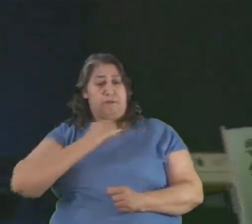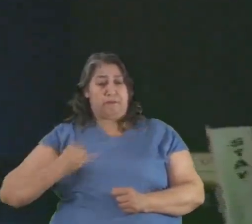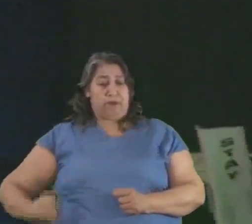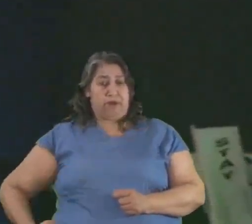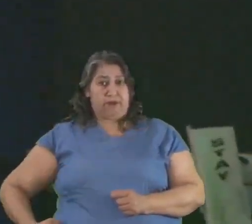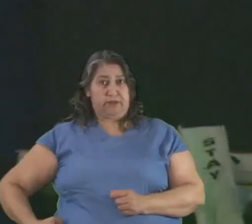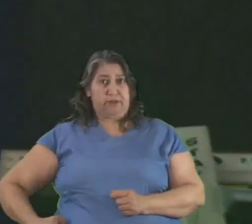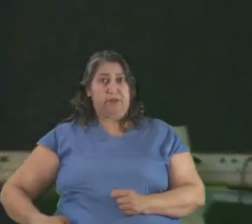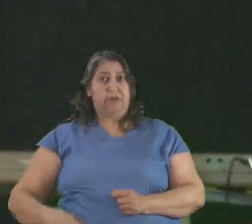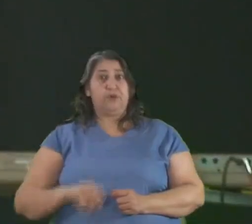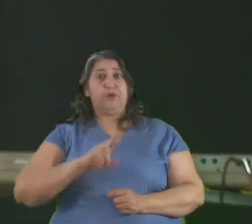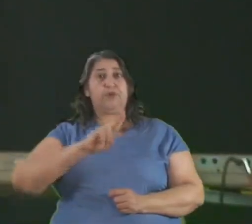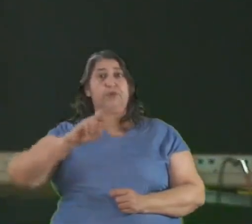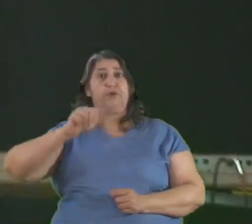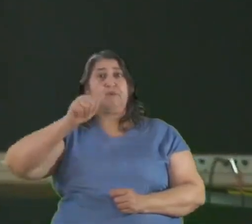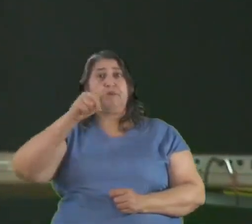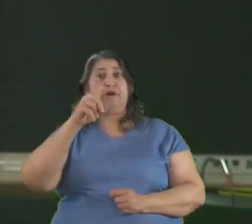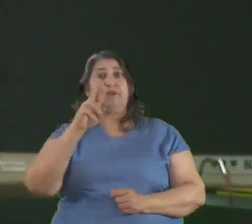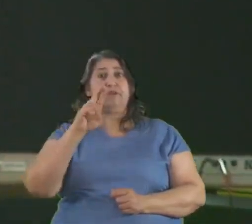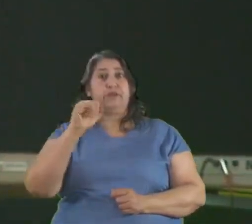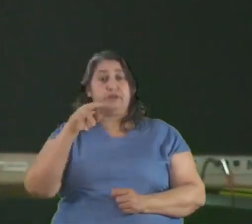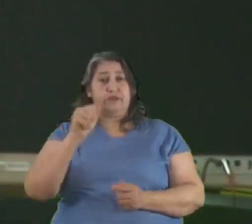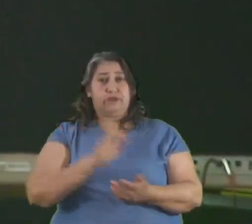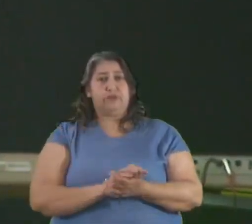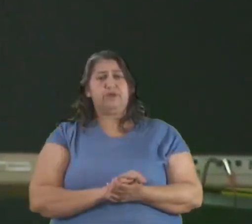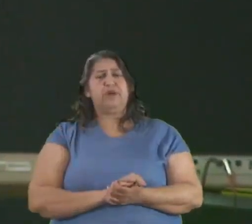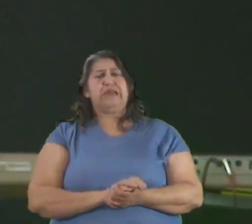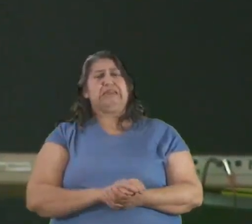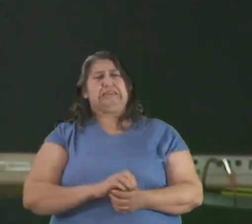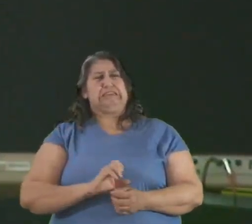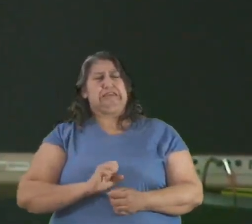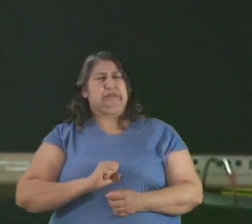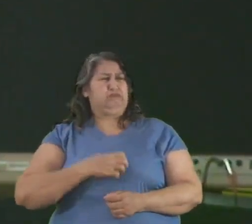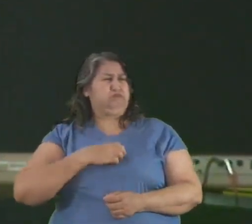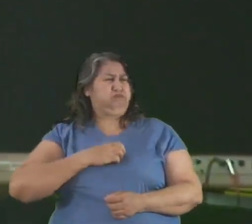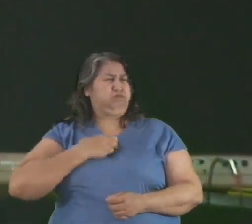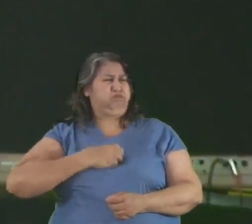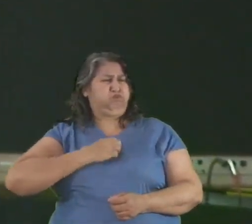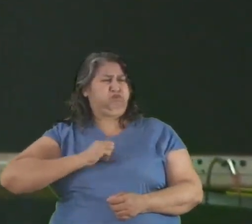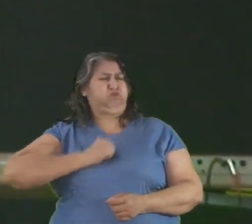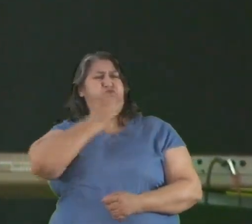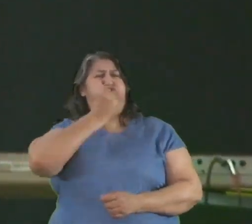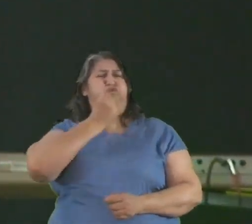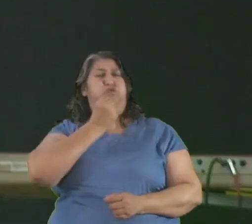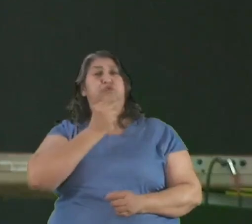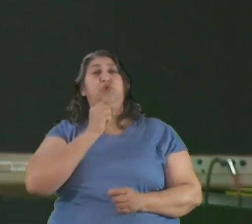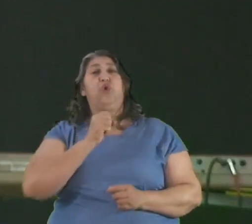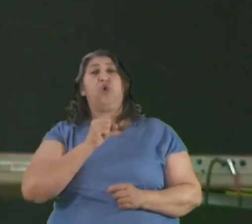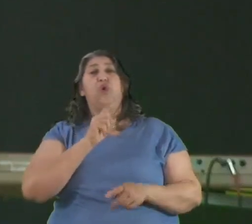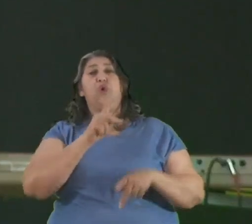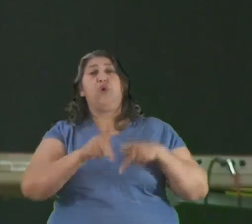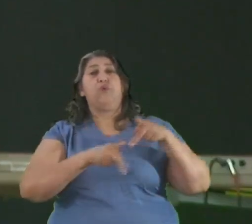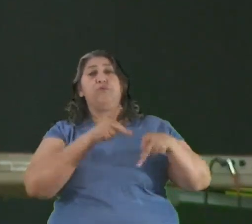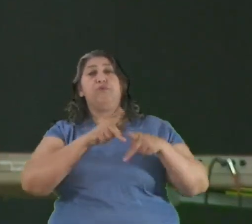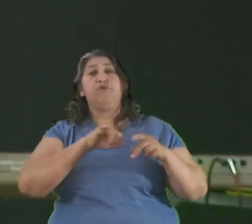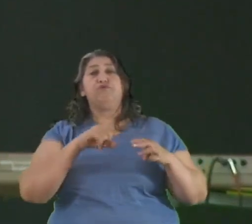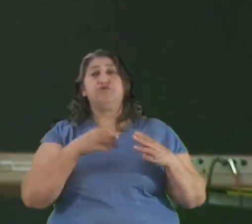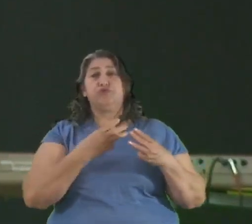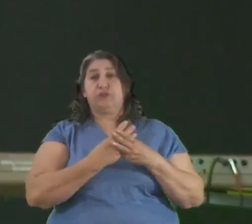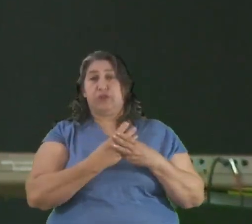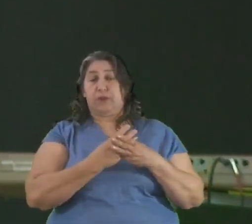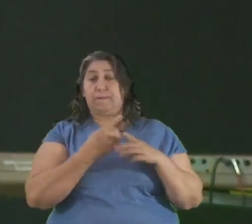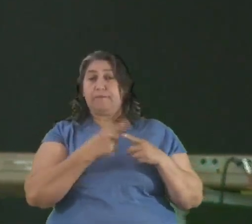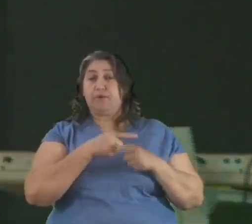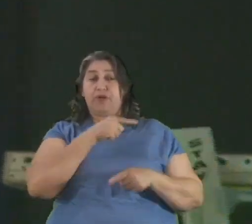Esse imperador, ele se revoltou com o povo judeu, porque o povo judeu não aceitava os